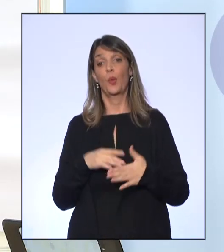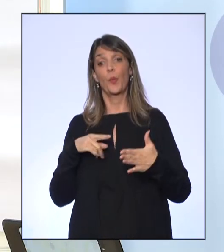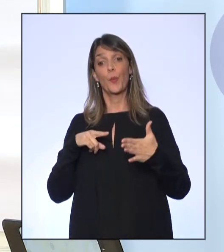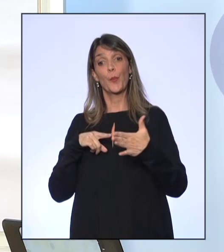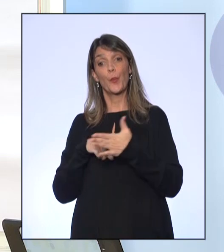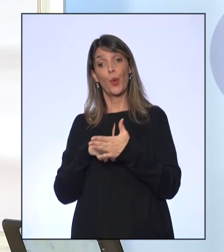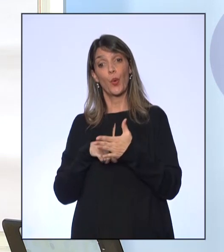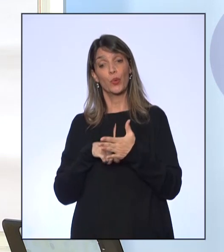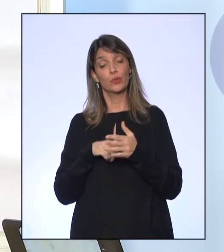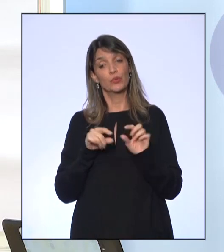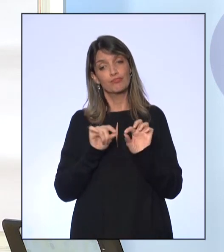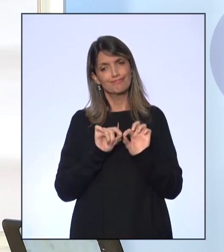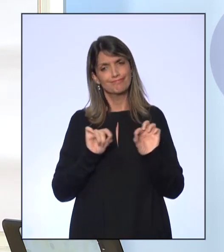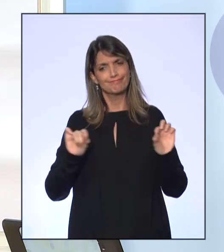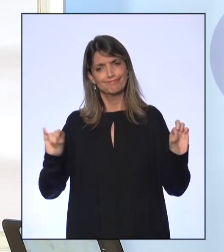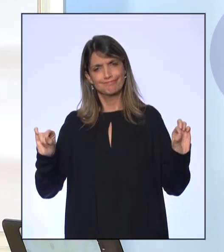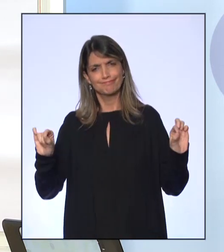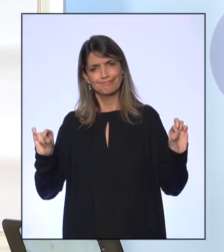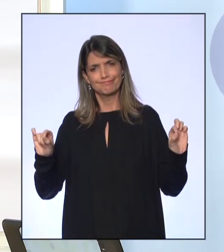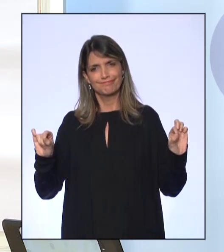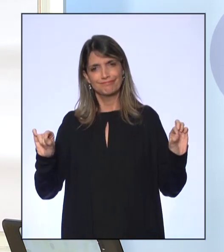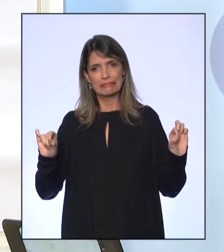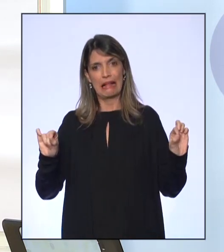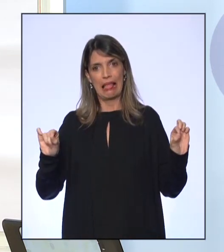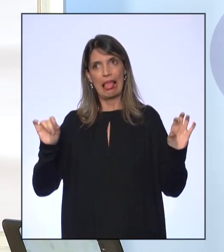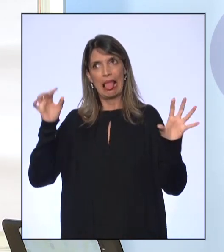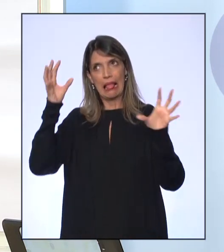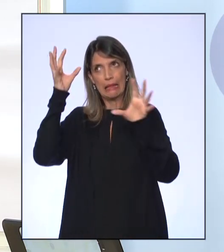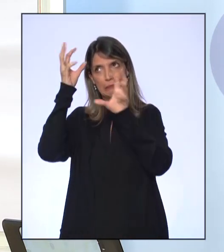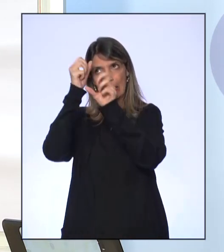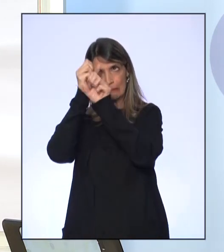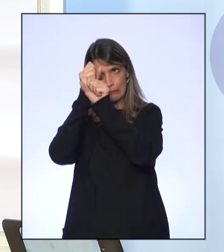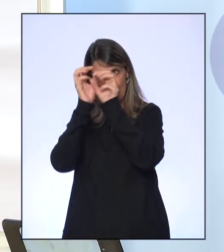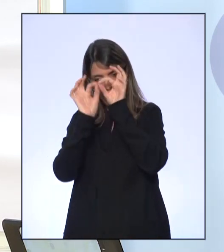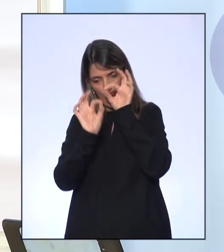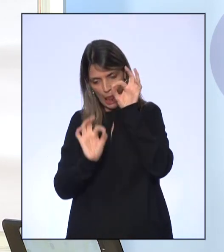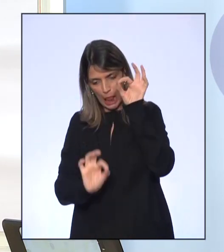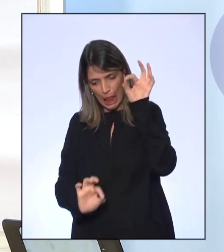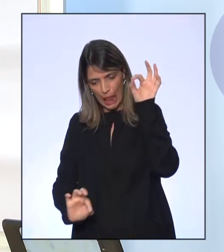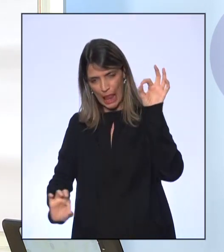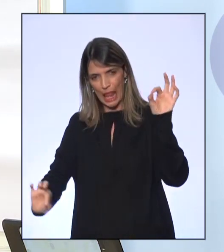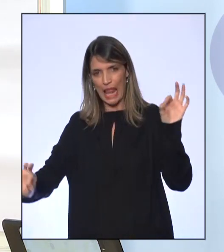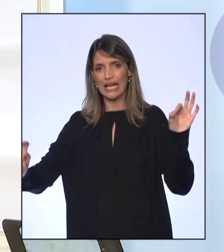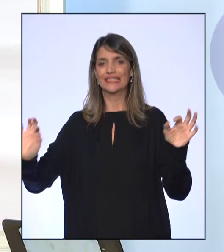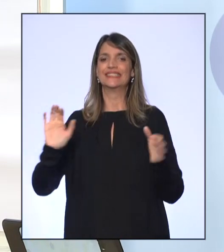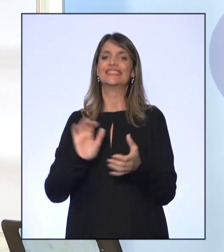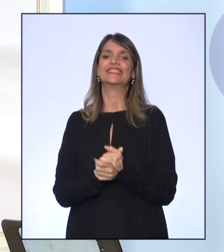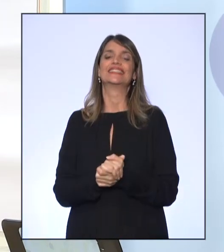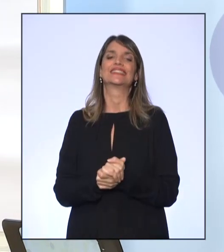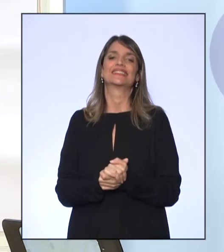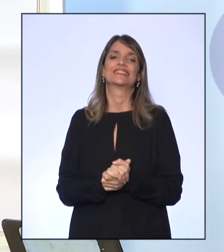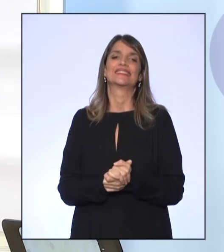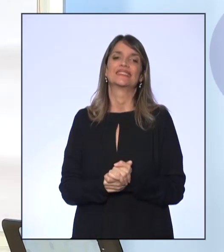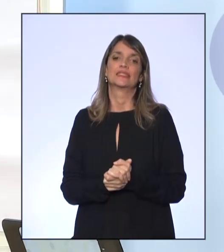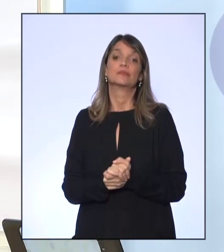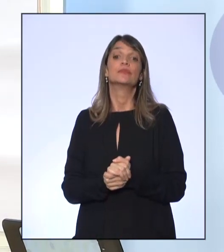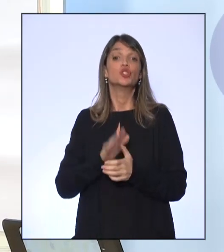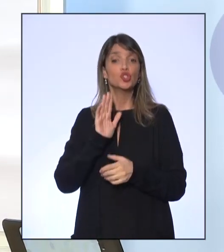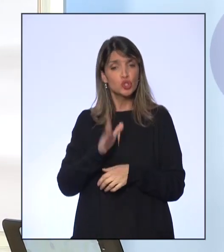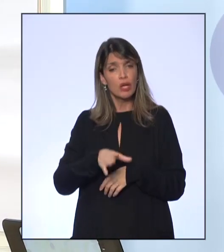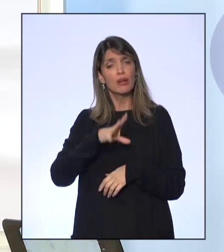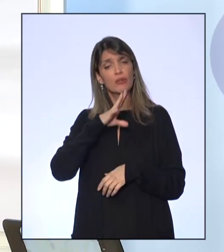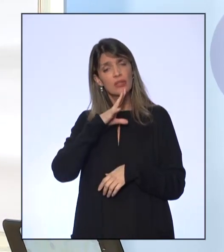os 3 pontos estão alinhados. Trabalhoso, né? Um pouquinho, né? Então, essa conta parte algébrica, né? É tudo que vocês já